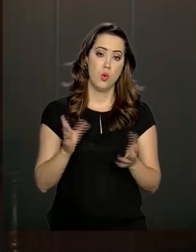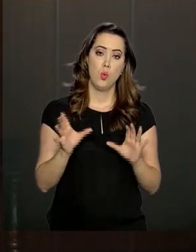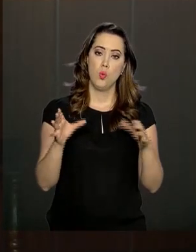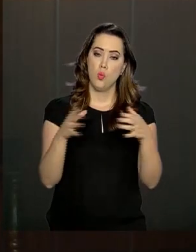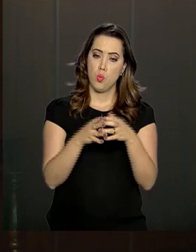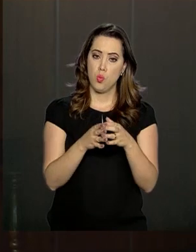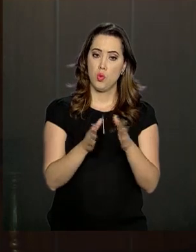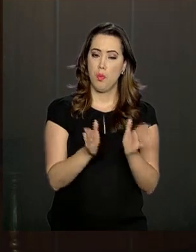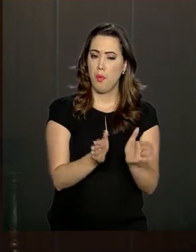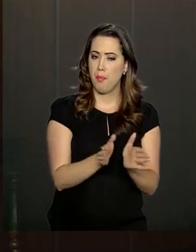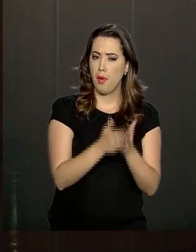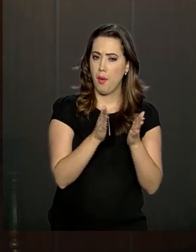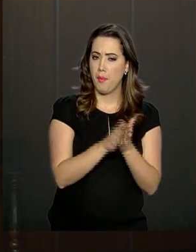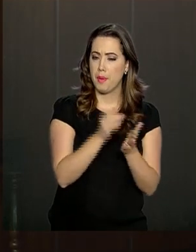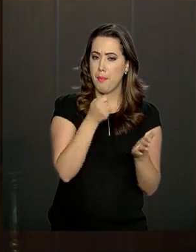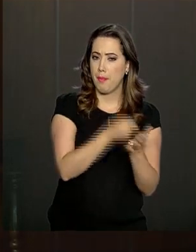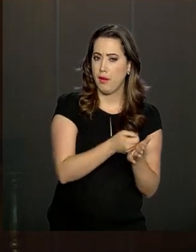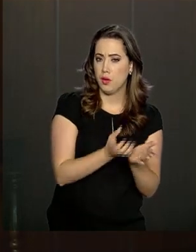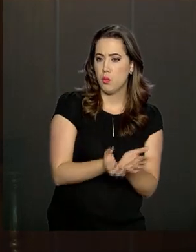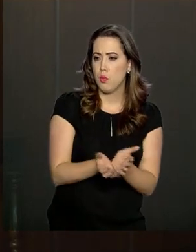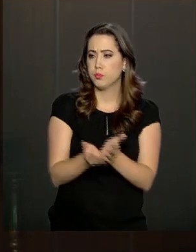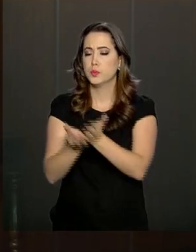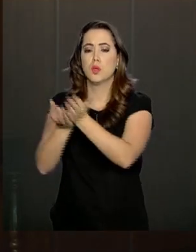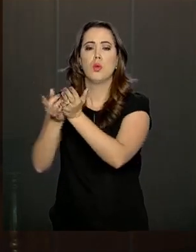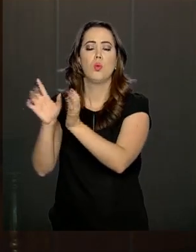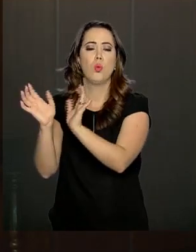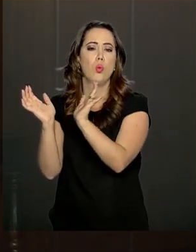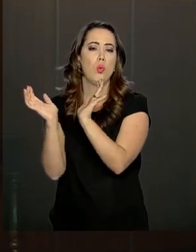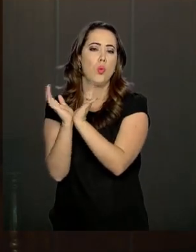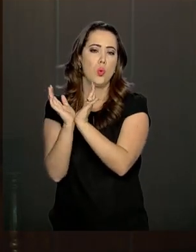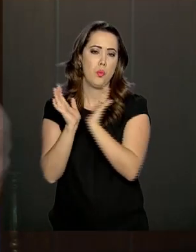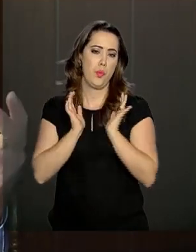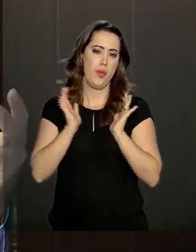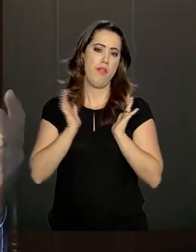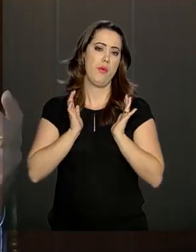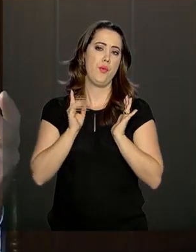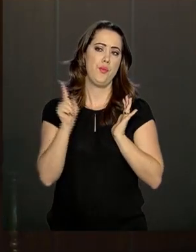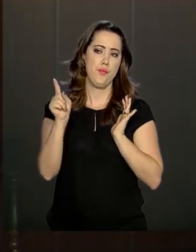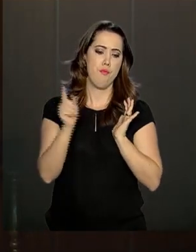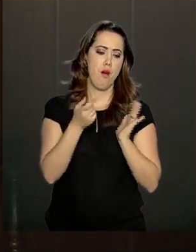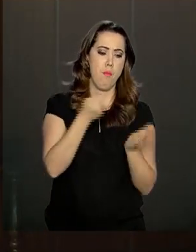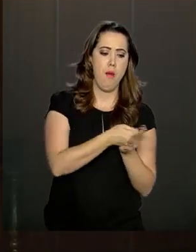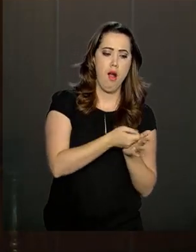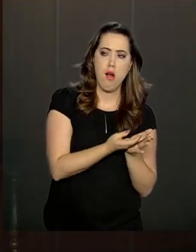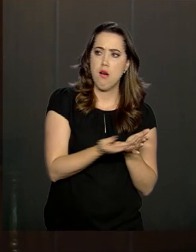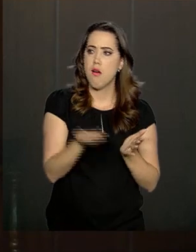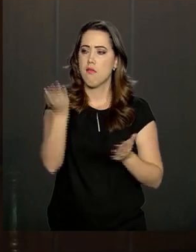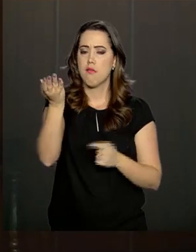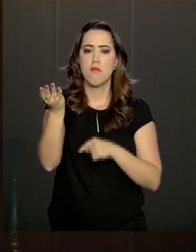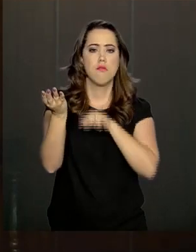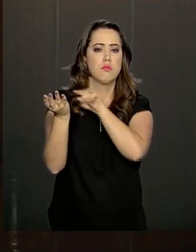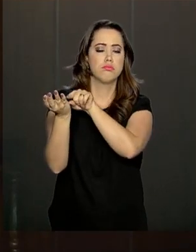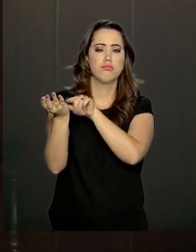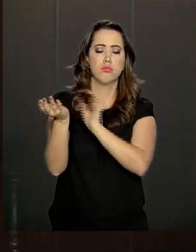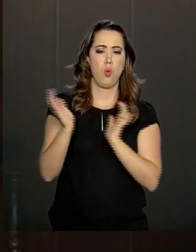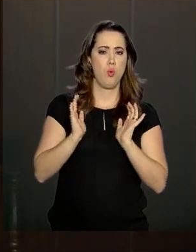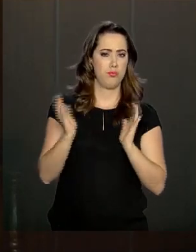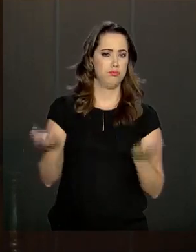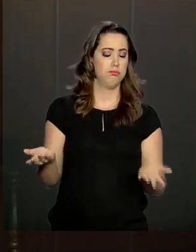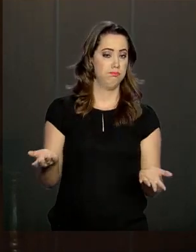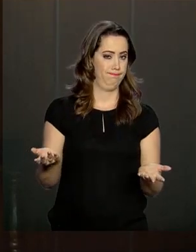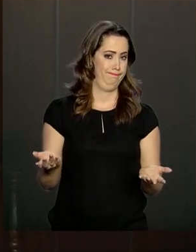pagando pelas Previdências dos mais ricos, o que é um absurdo. Justamente, os mais desfavorecidos eram quem estavam pagando a Previdência dos mais ricos.